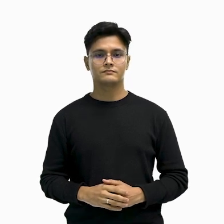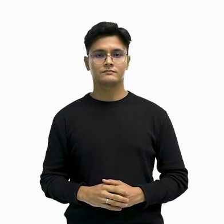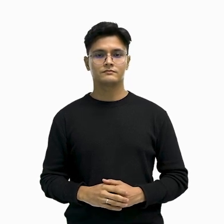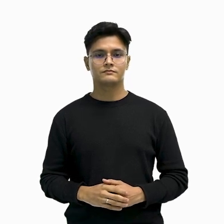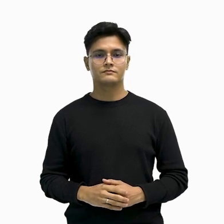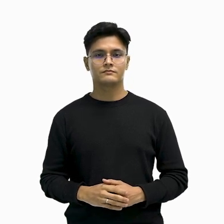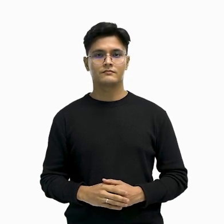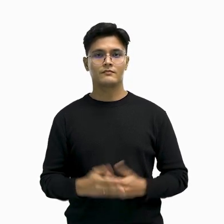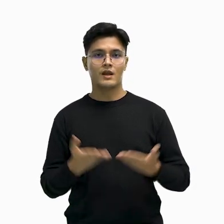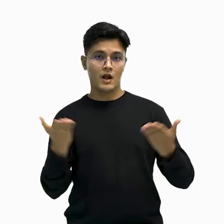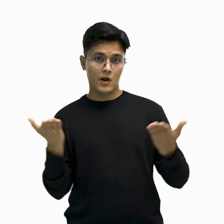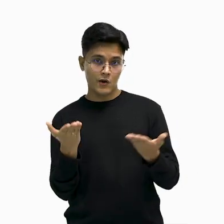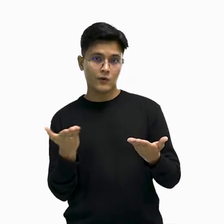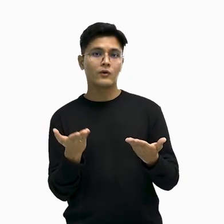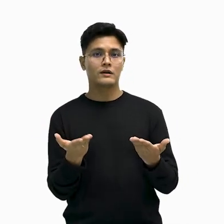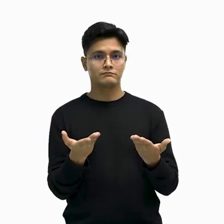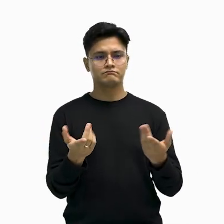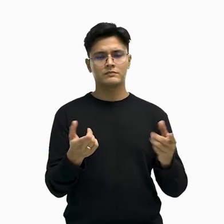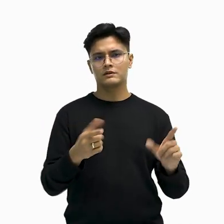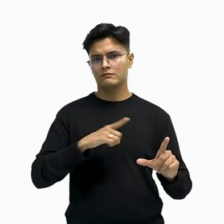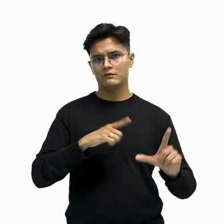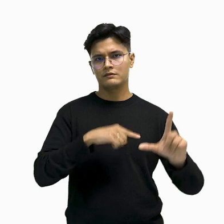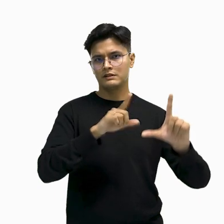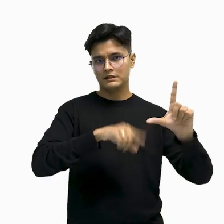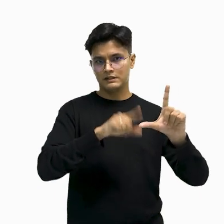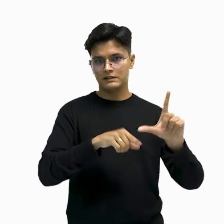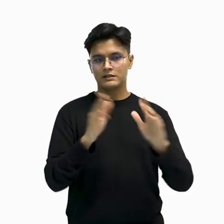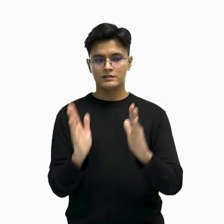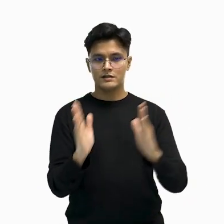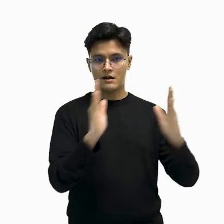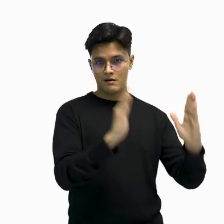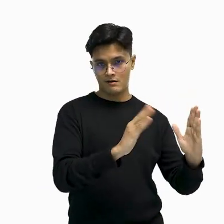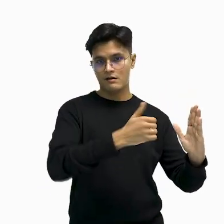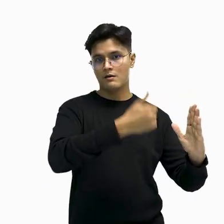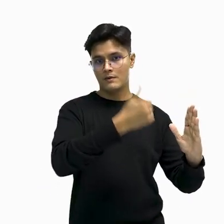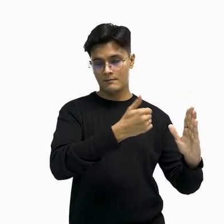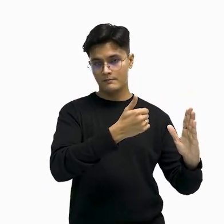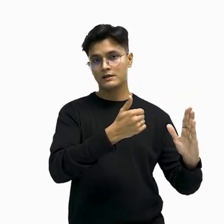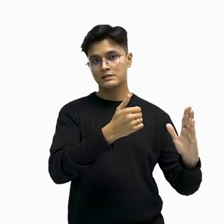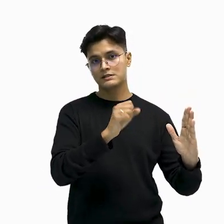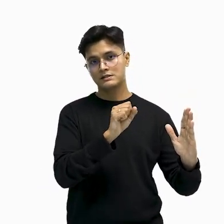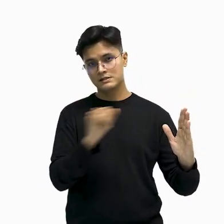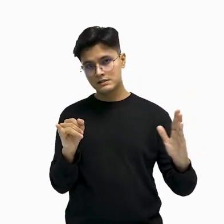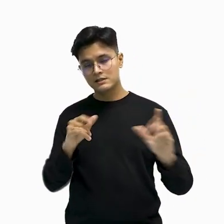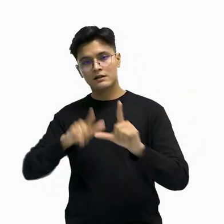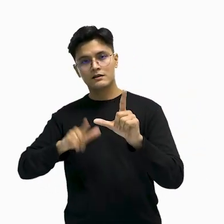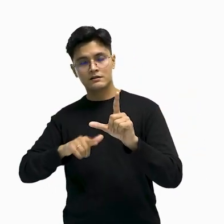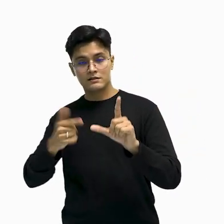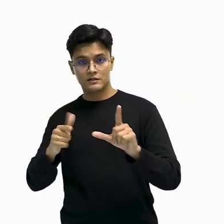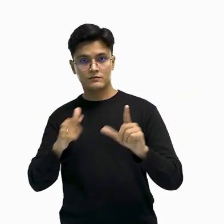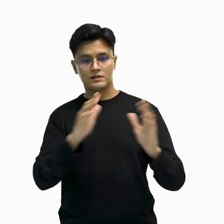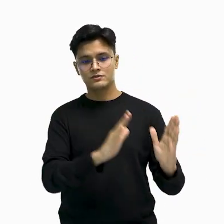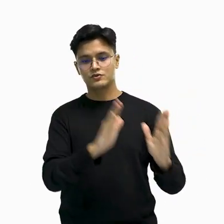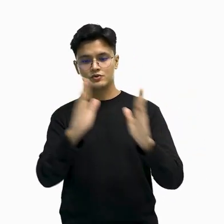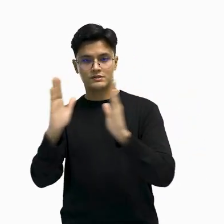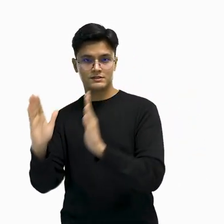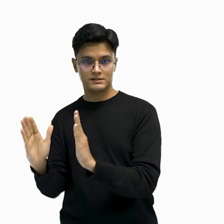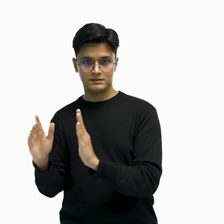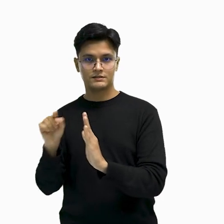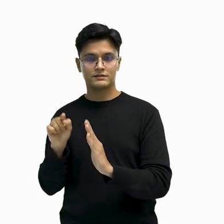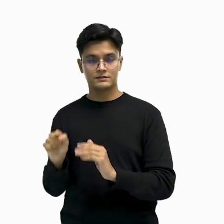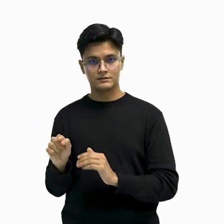letra no primeiro membro, que no caso aqui é o meu 3x, né? E os termos que não têm letra, eles vão para o